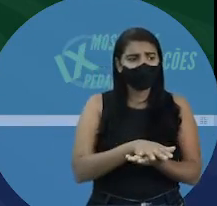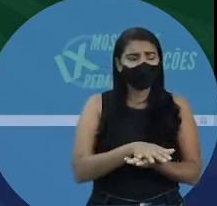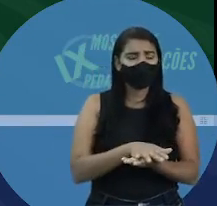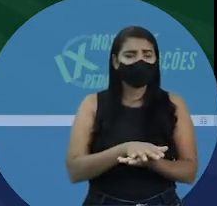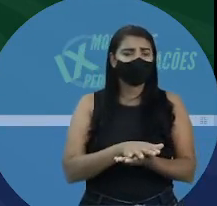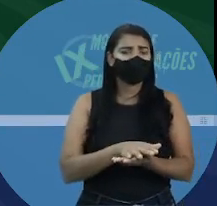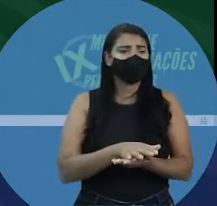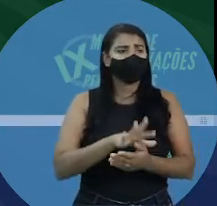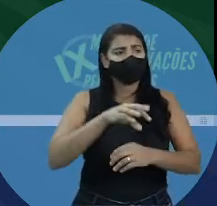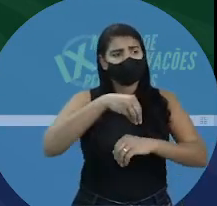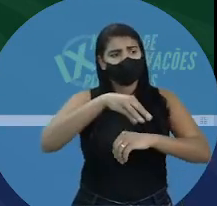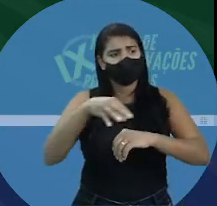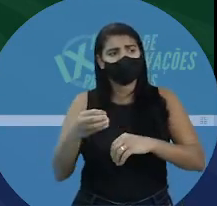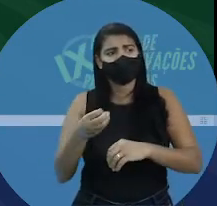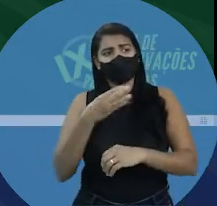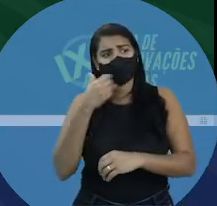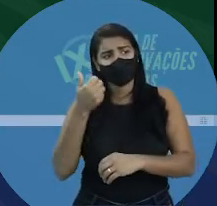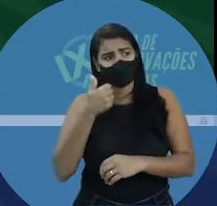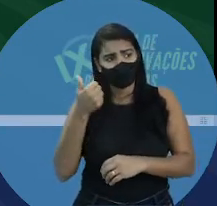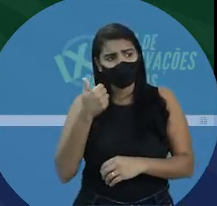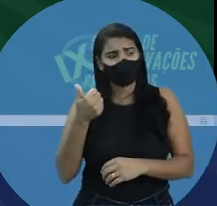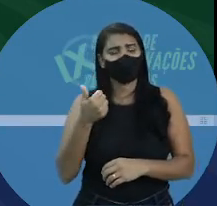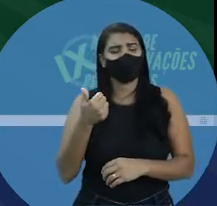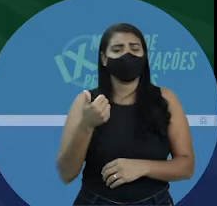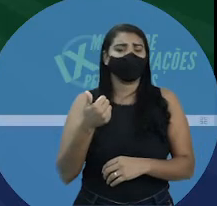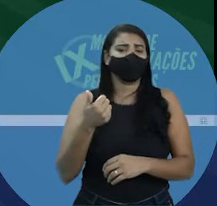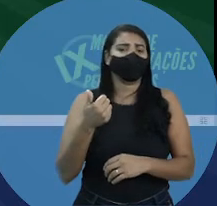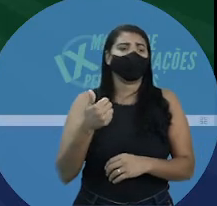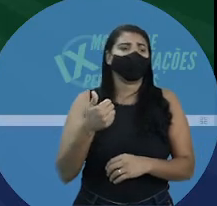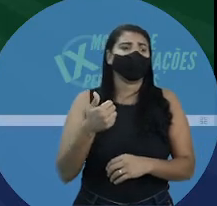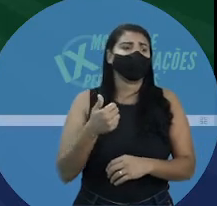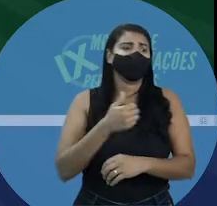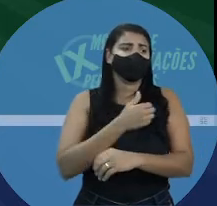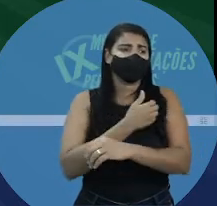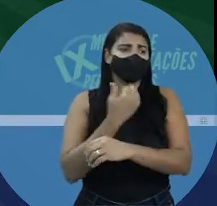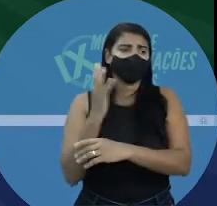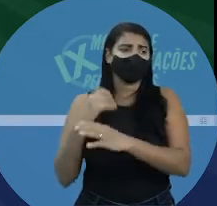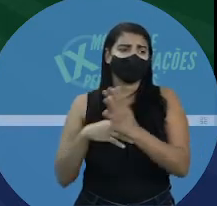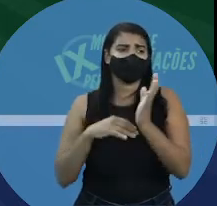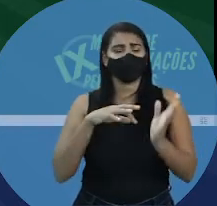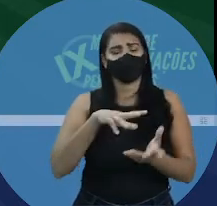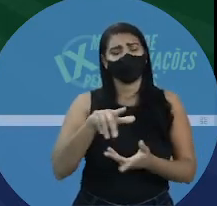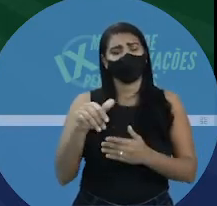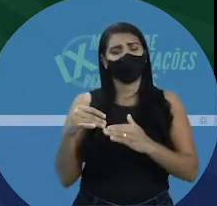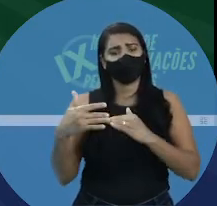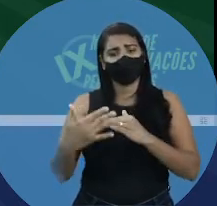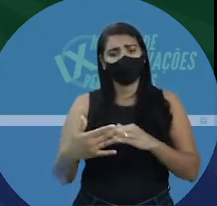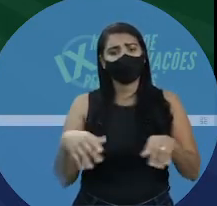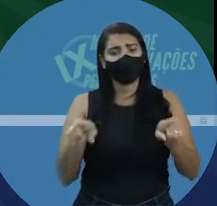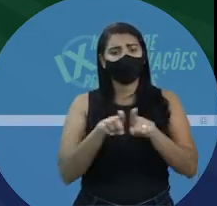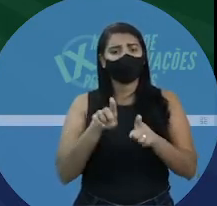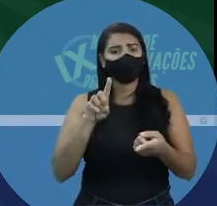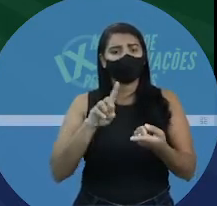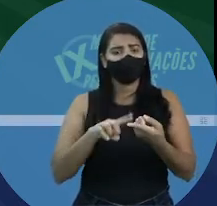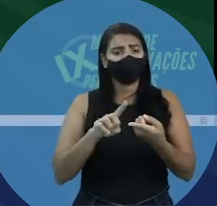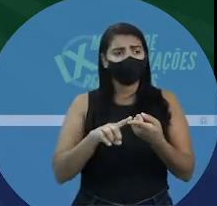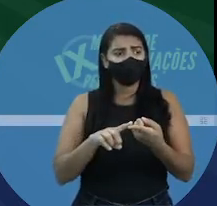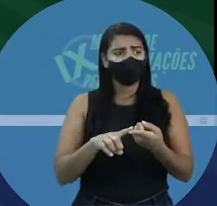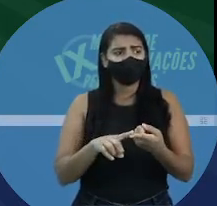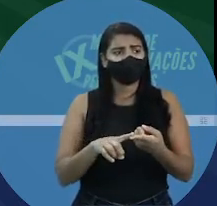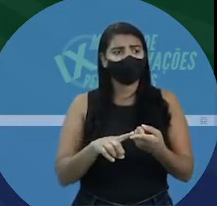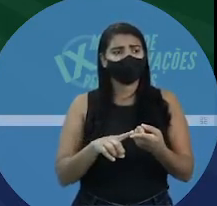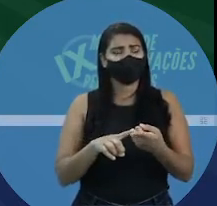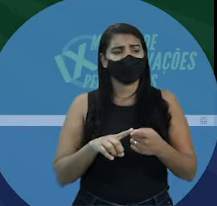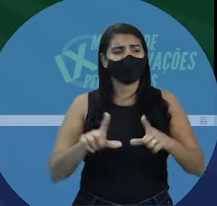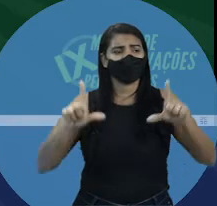coisas positivas para o meio ambiente, certo? Além disso, a partir da análise de